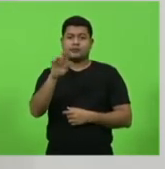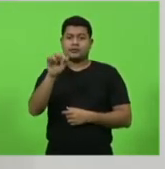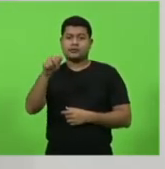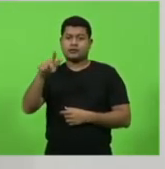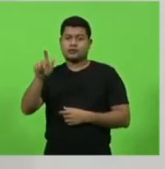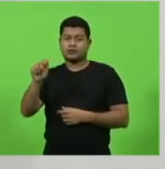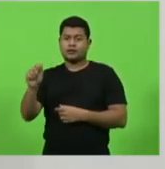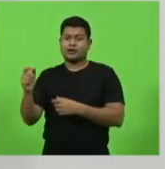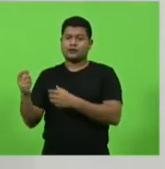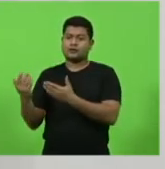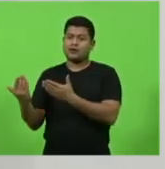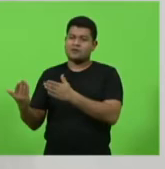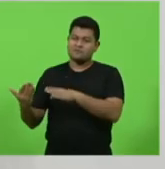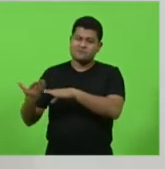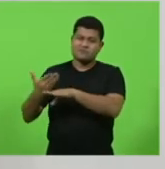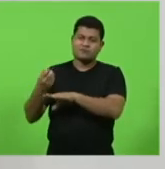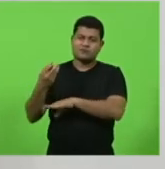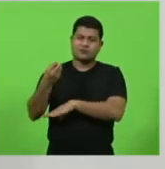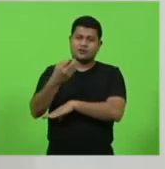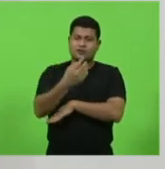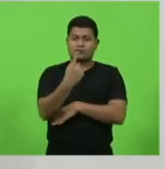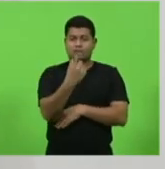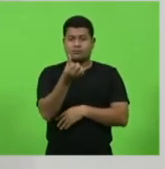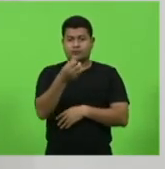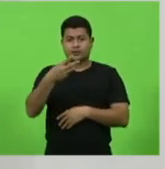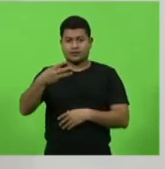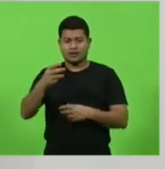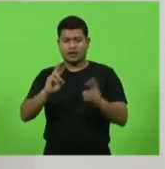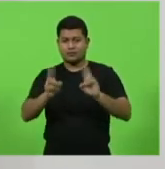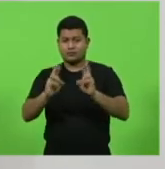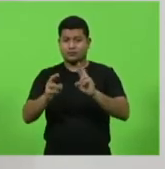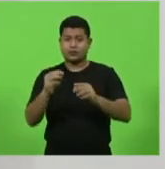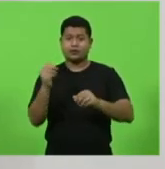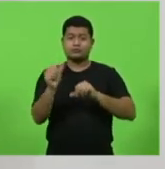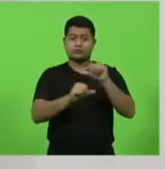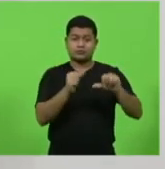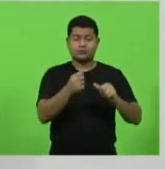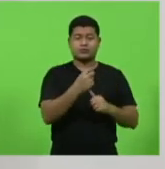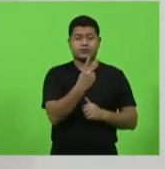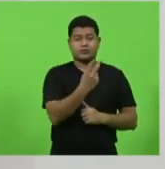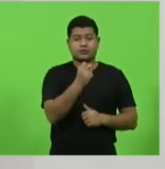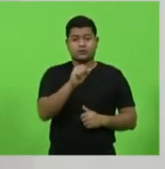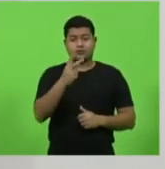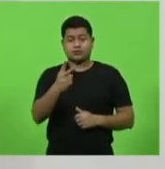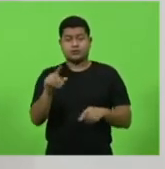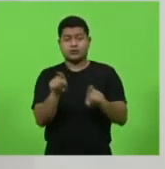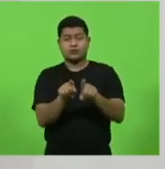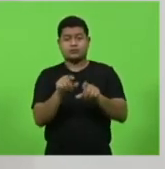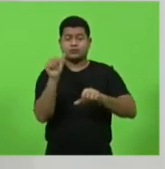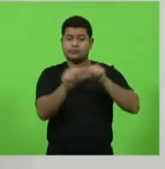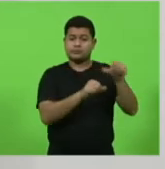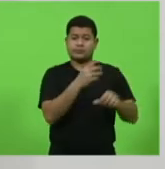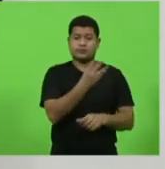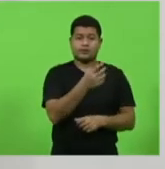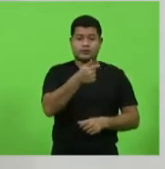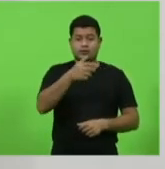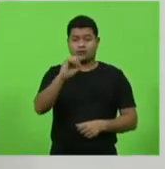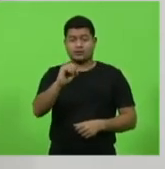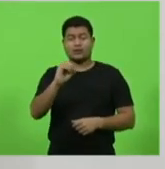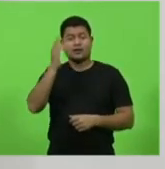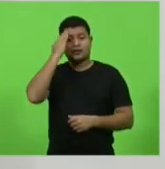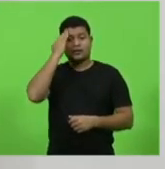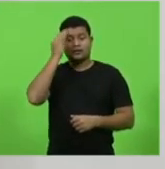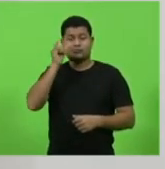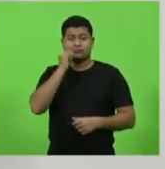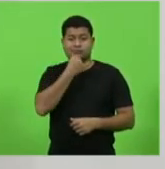a 163, passa a 282, passa a 470, quando a gente sabe que, infelizmente,